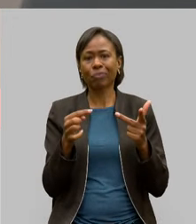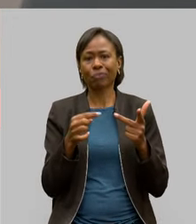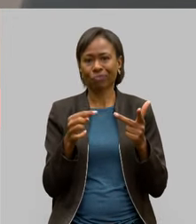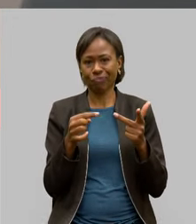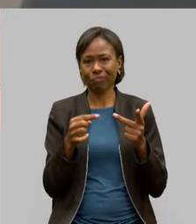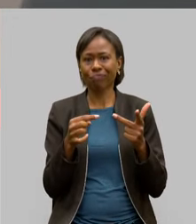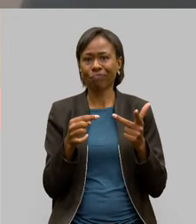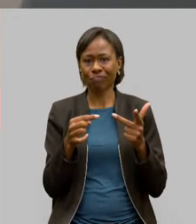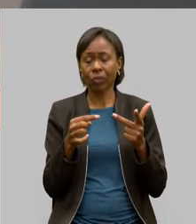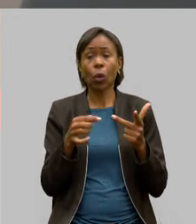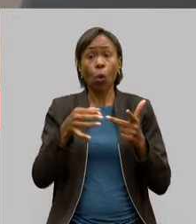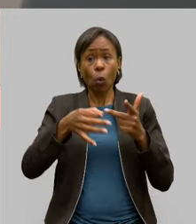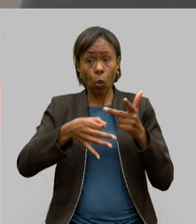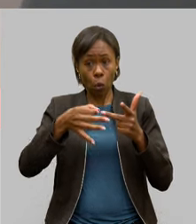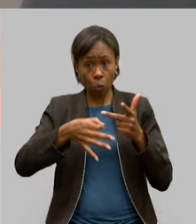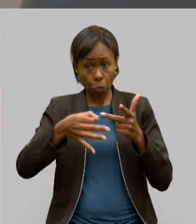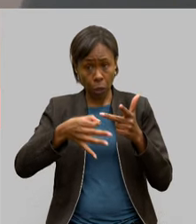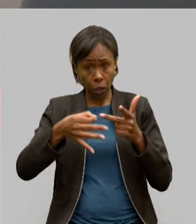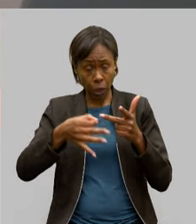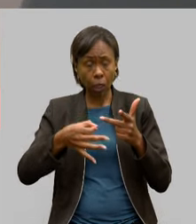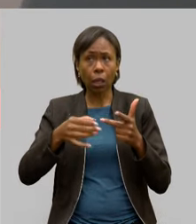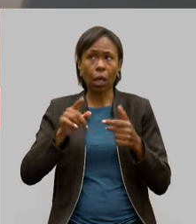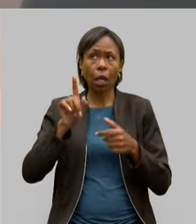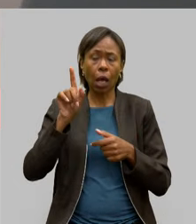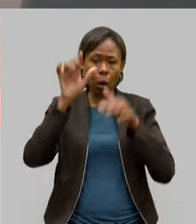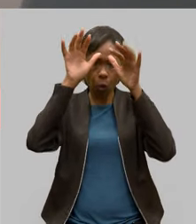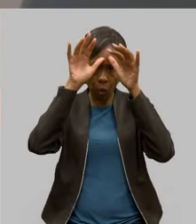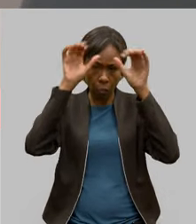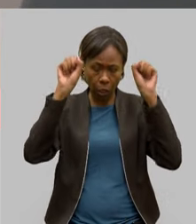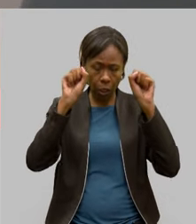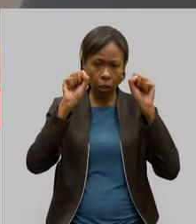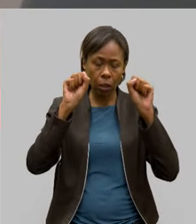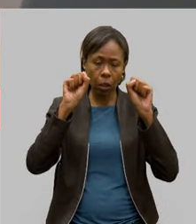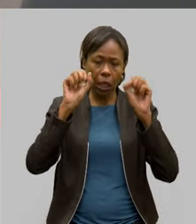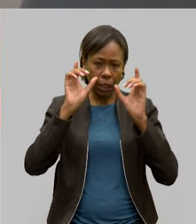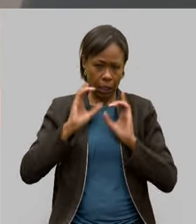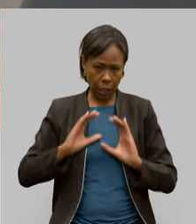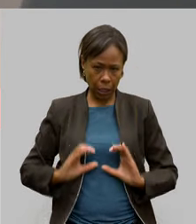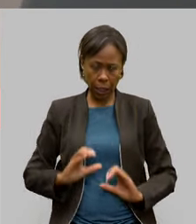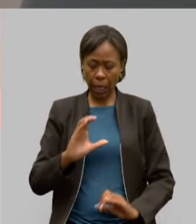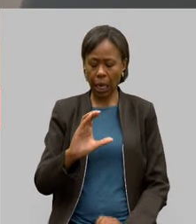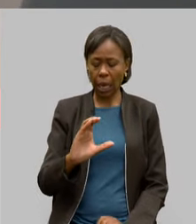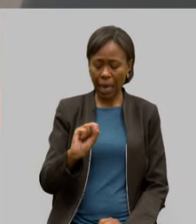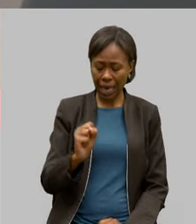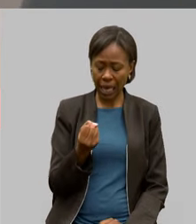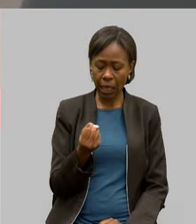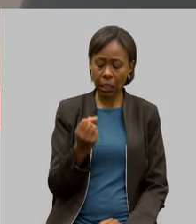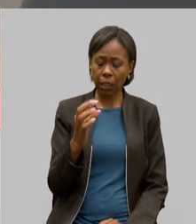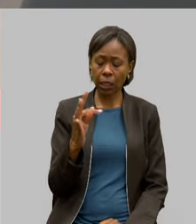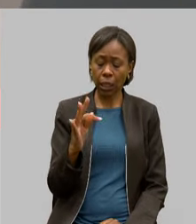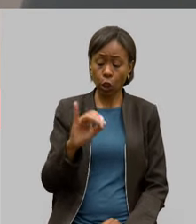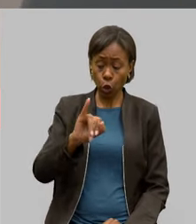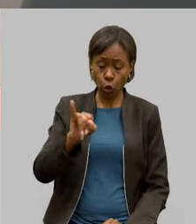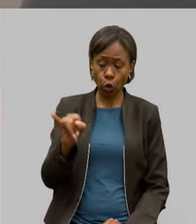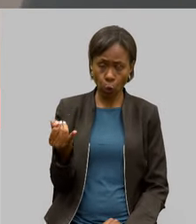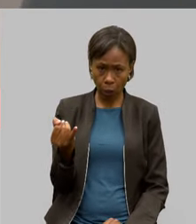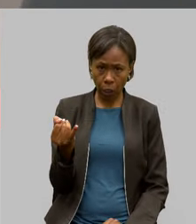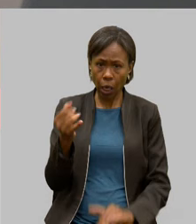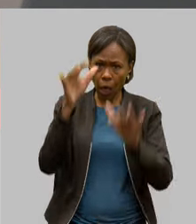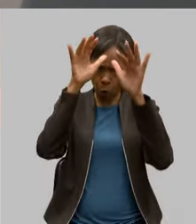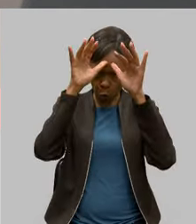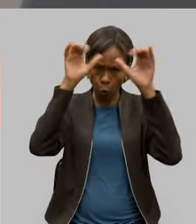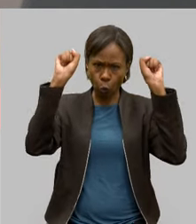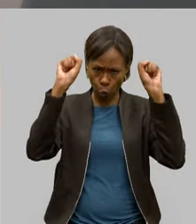hoje o tribunal da Cidadania que é o STJ que é uma das das cortes superiores do país eh tem